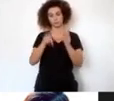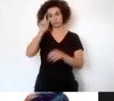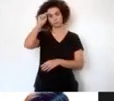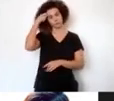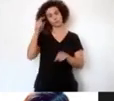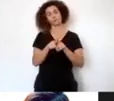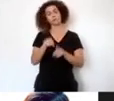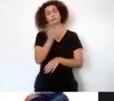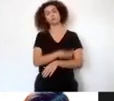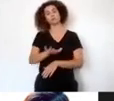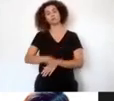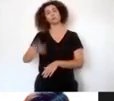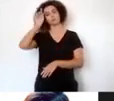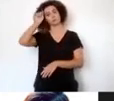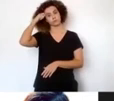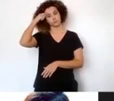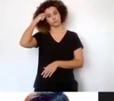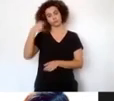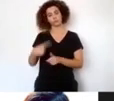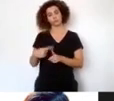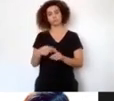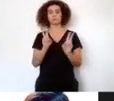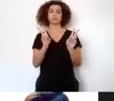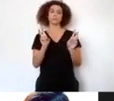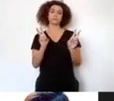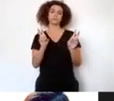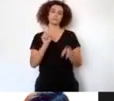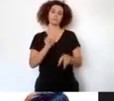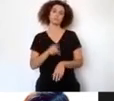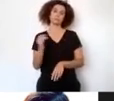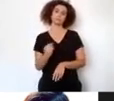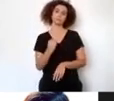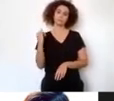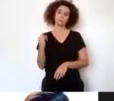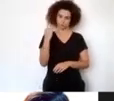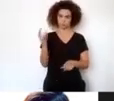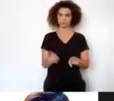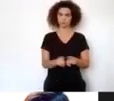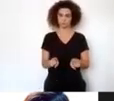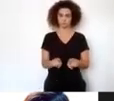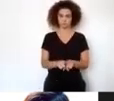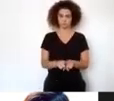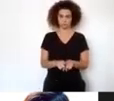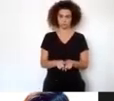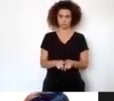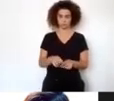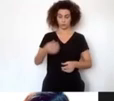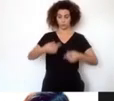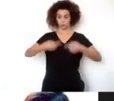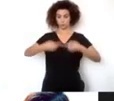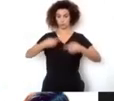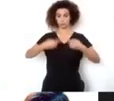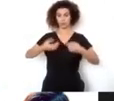das crianças negras. Porque se tem uma coisa que é importante também, é fazer esse debate desde lá